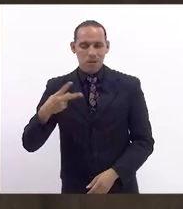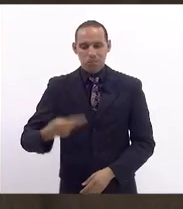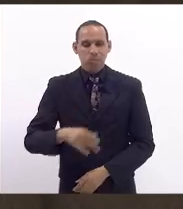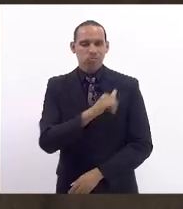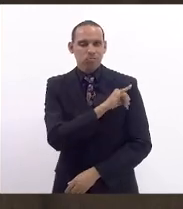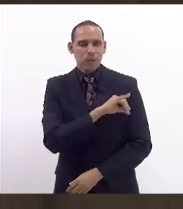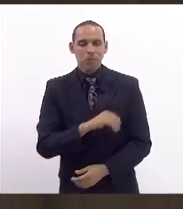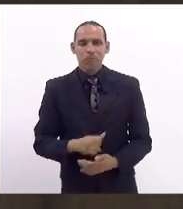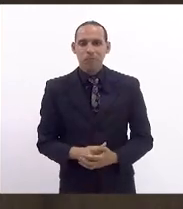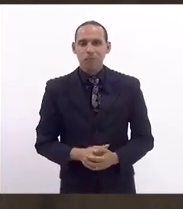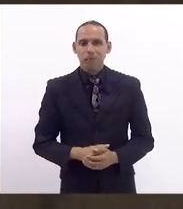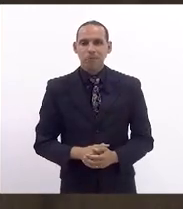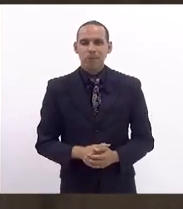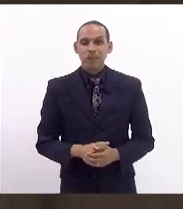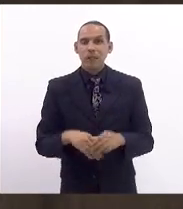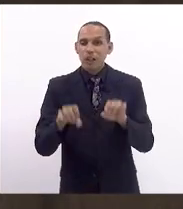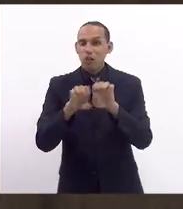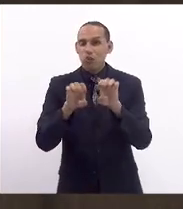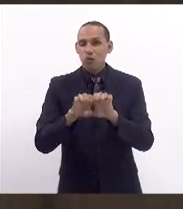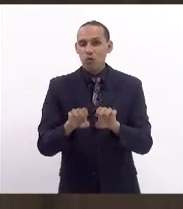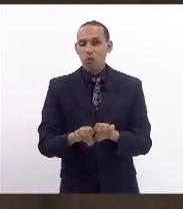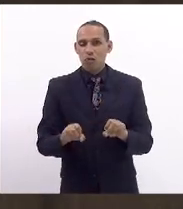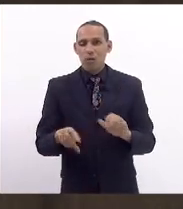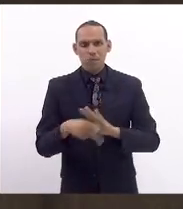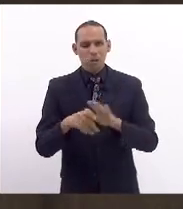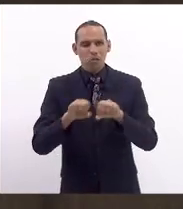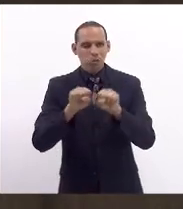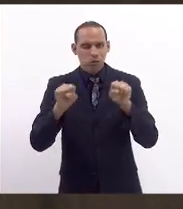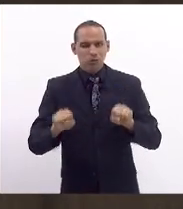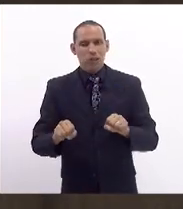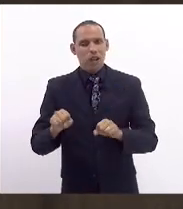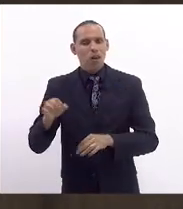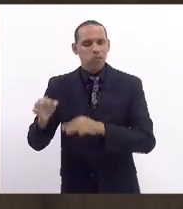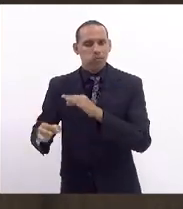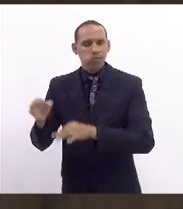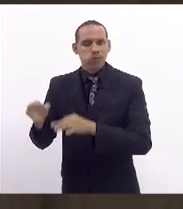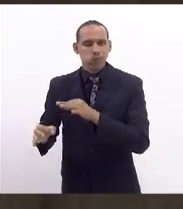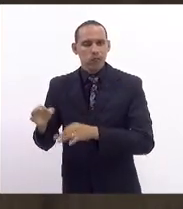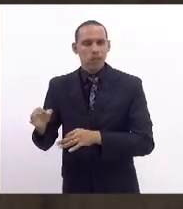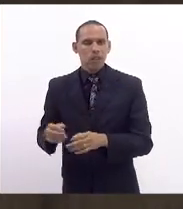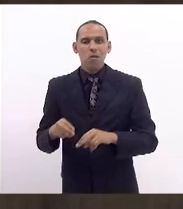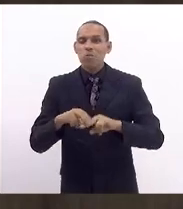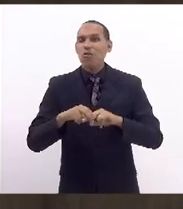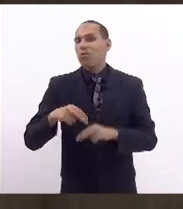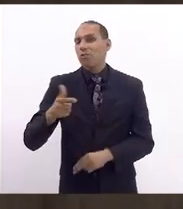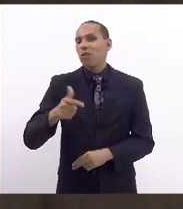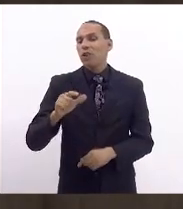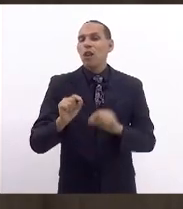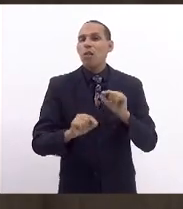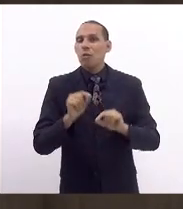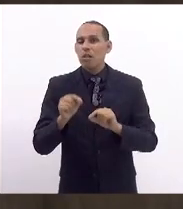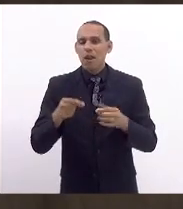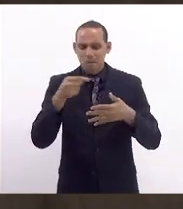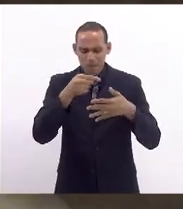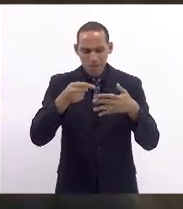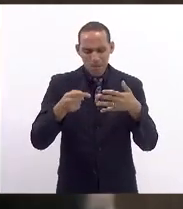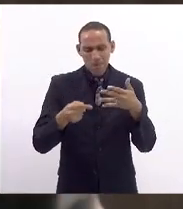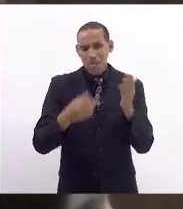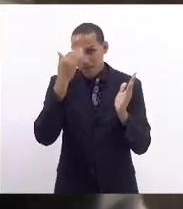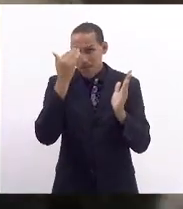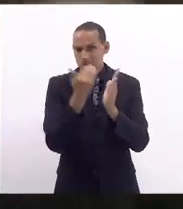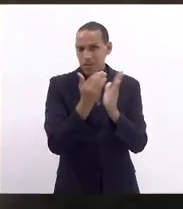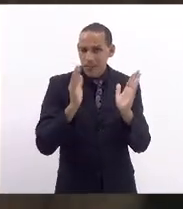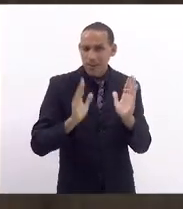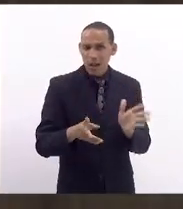Janeiro na estrutura do sistema de Justiça Não Há Razão Para que observadas as especificidades